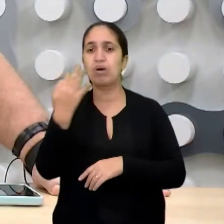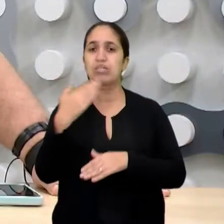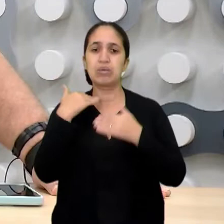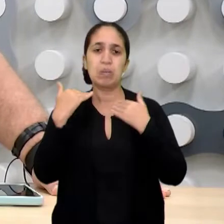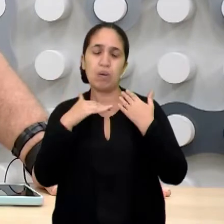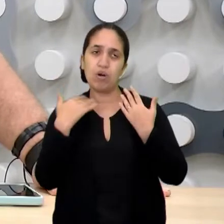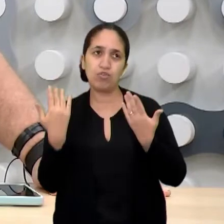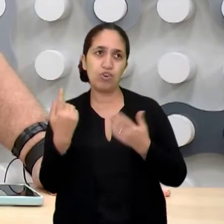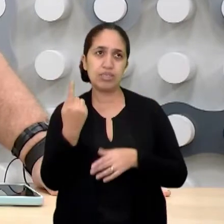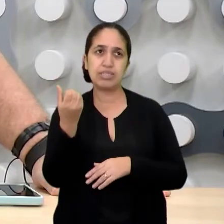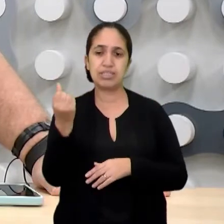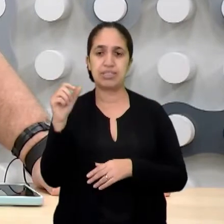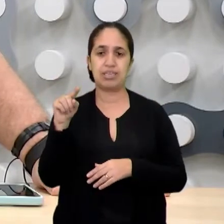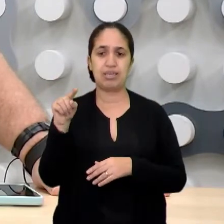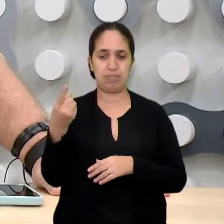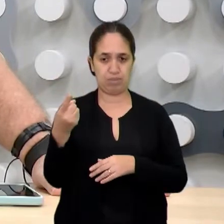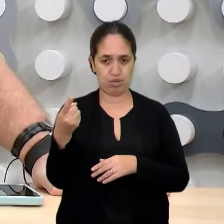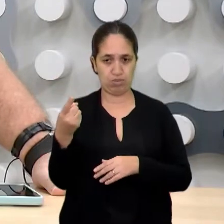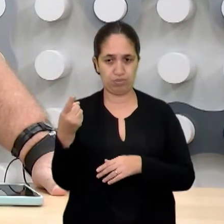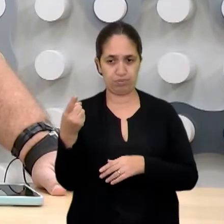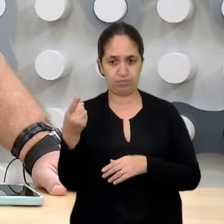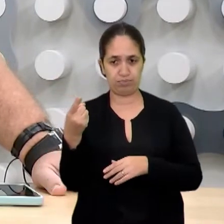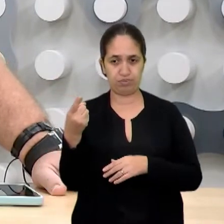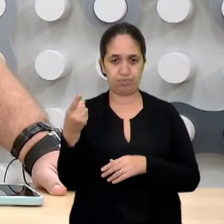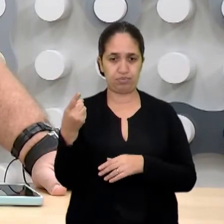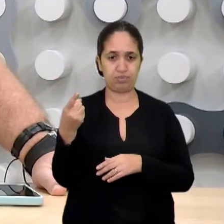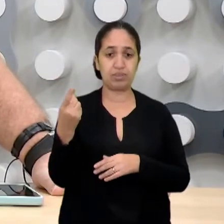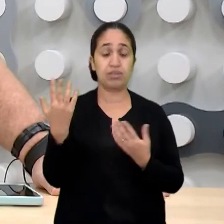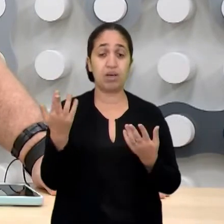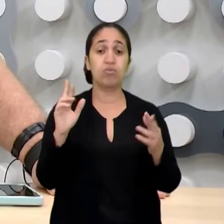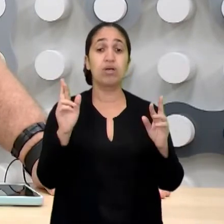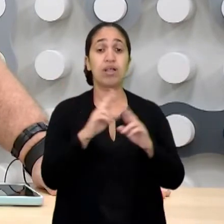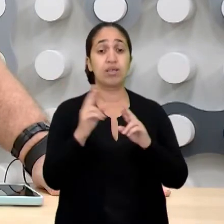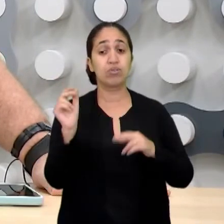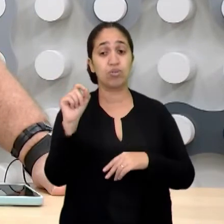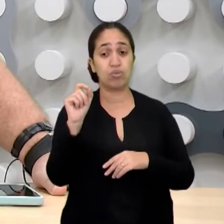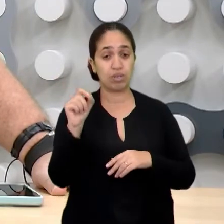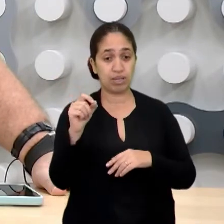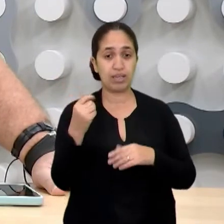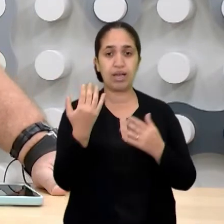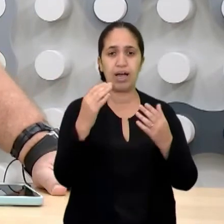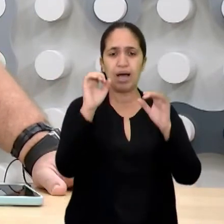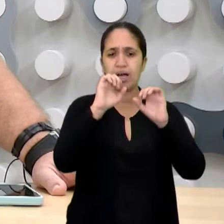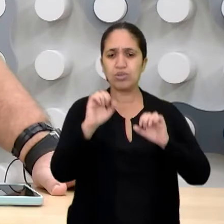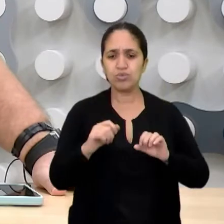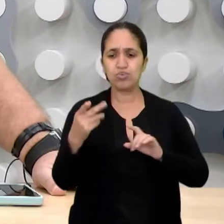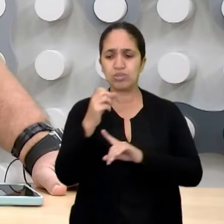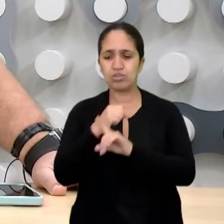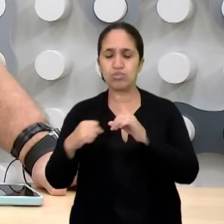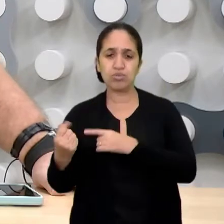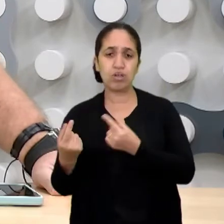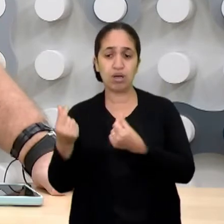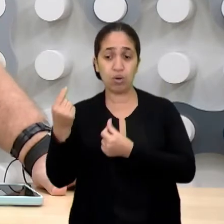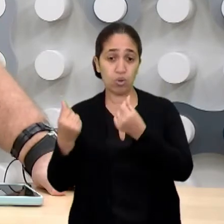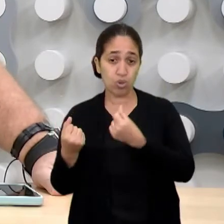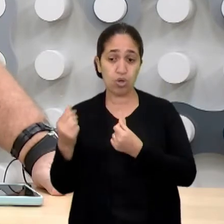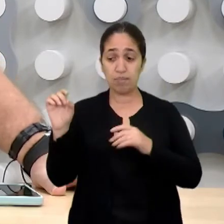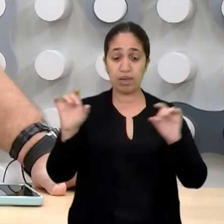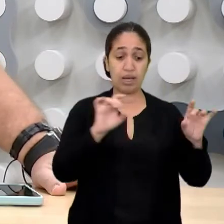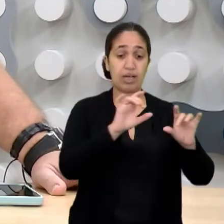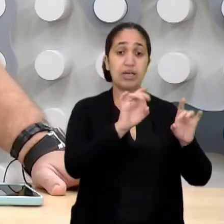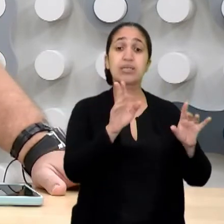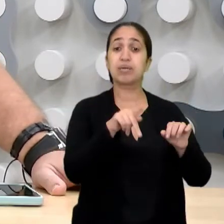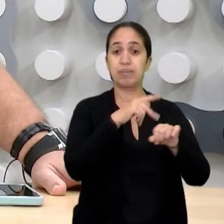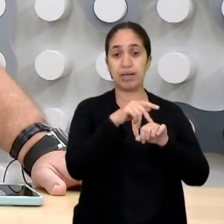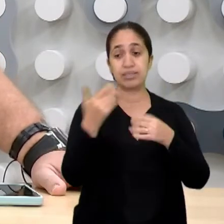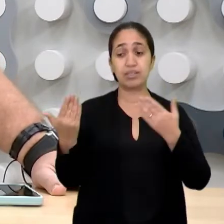de 16 mil mortes, né? É porque a gente tem que relacionar os processos de estrutura socioeconômica dos países, fazer até